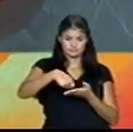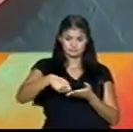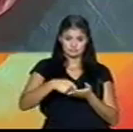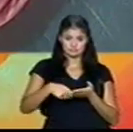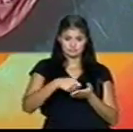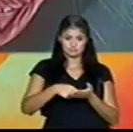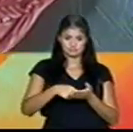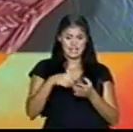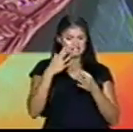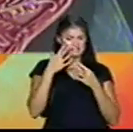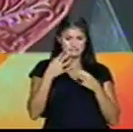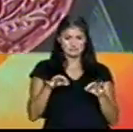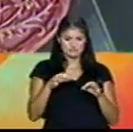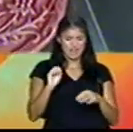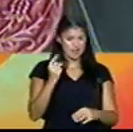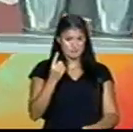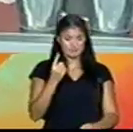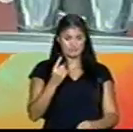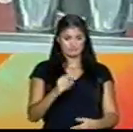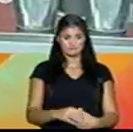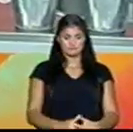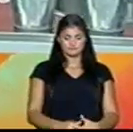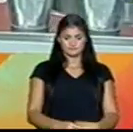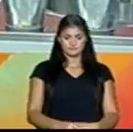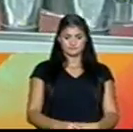é super simples e rápido.